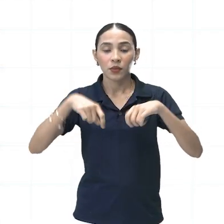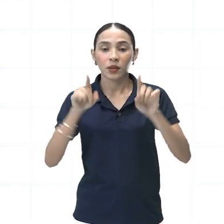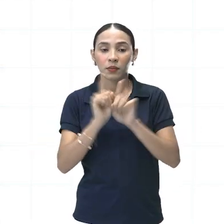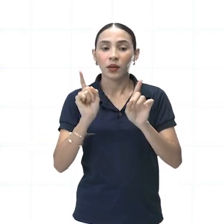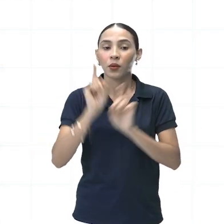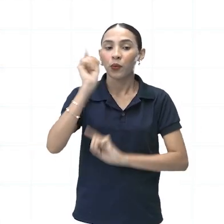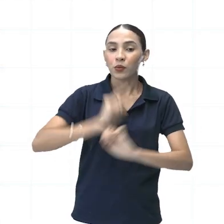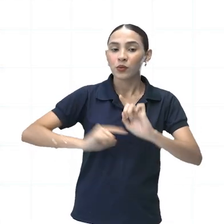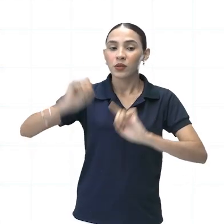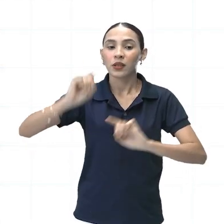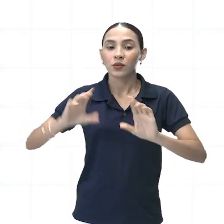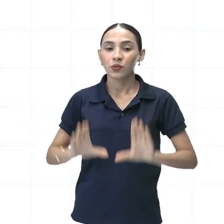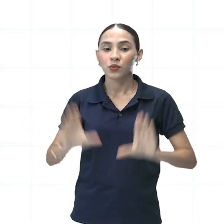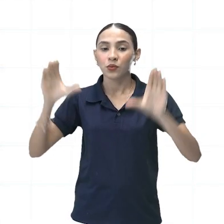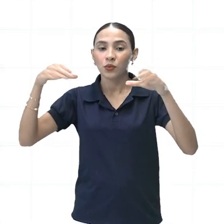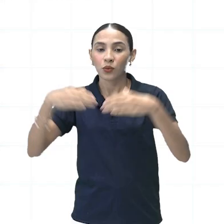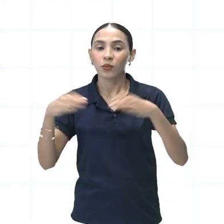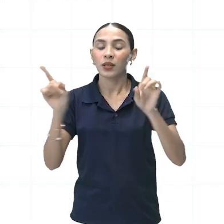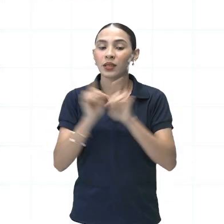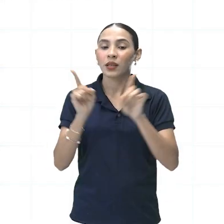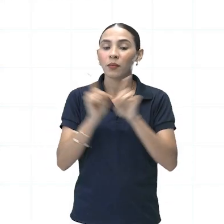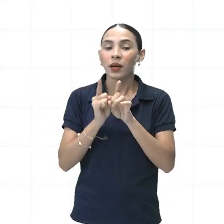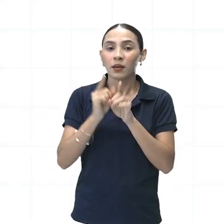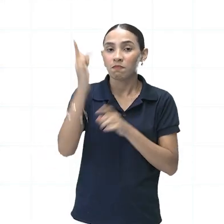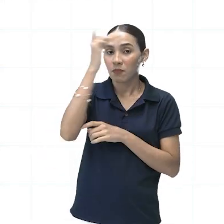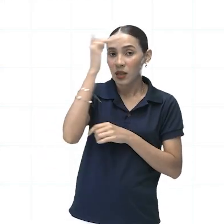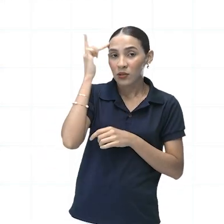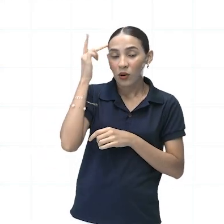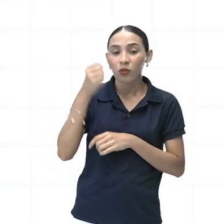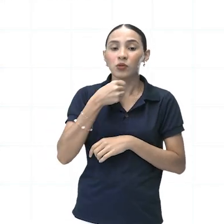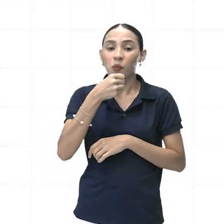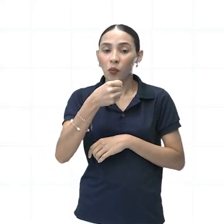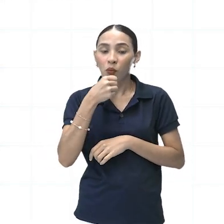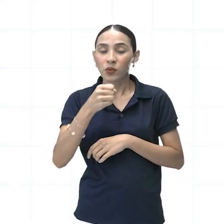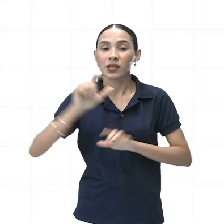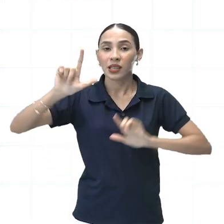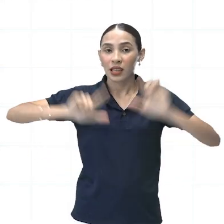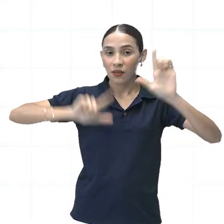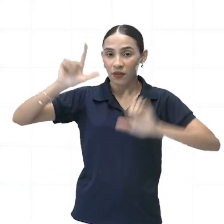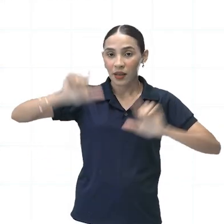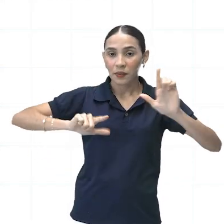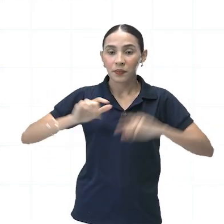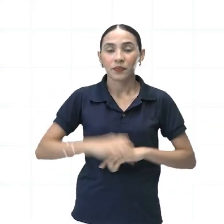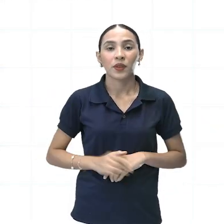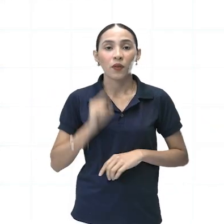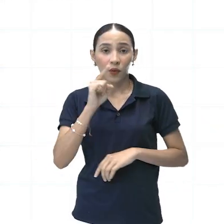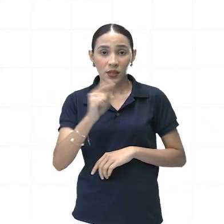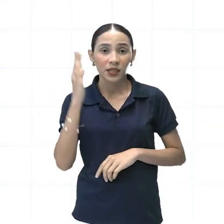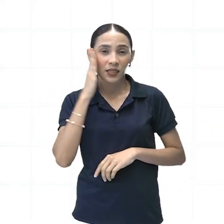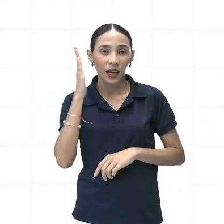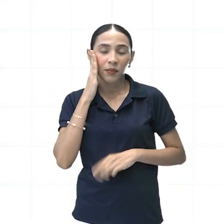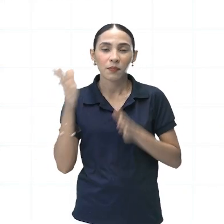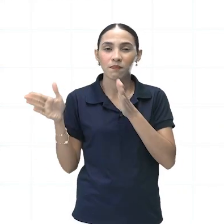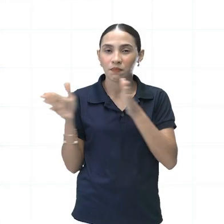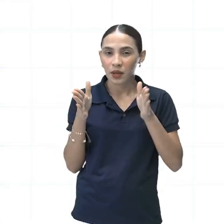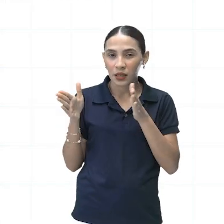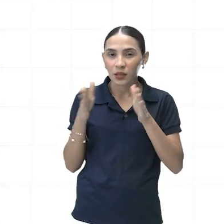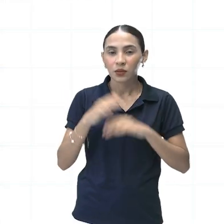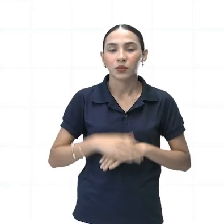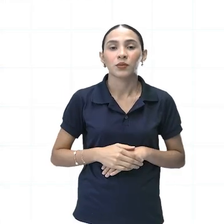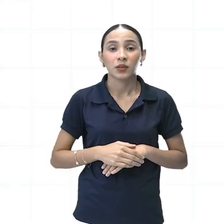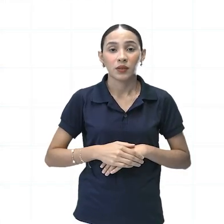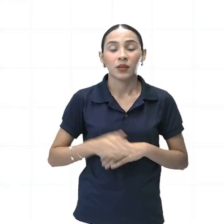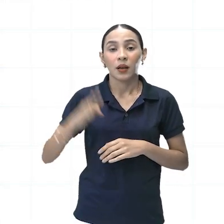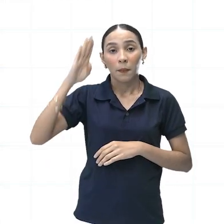possibilitou o sucesso dos novos grupos e cantores na TV. Vocês sabem que durante